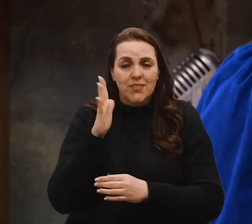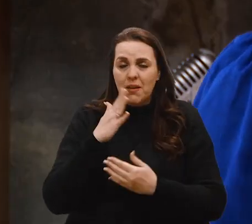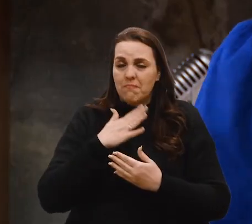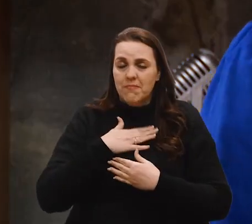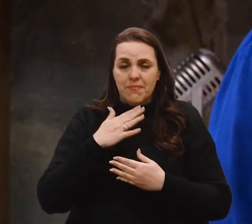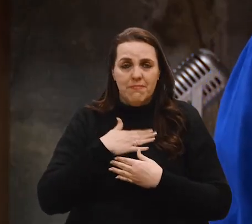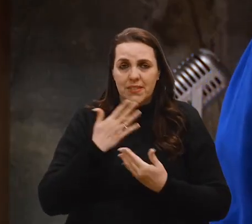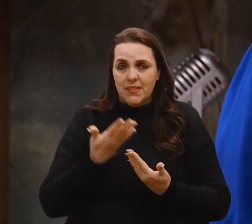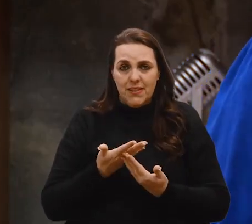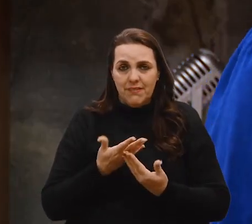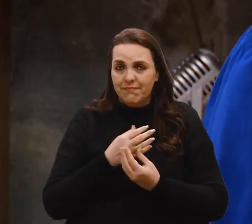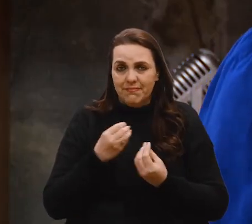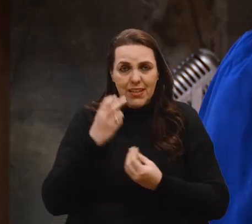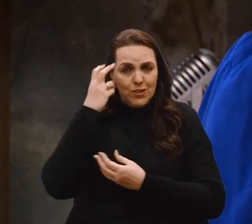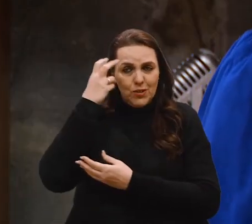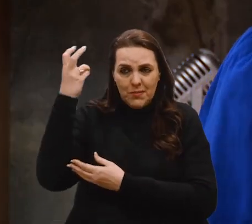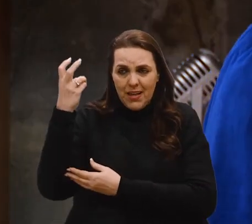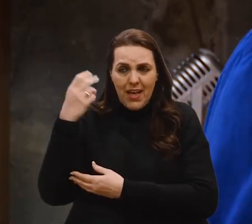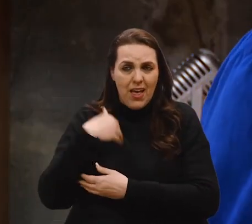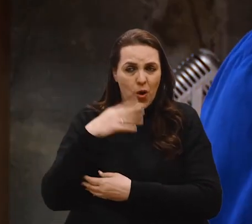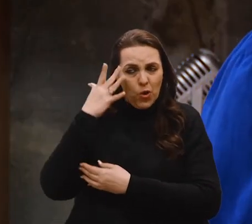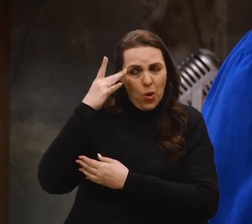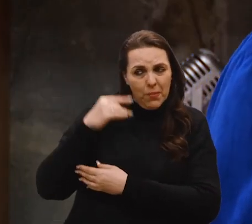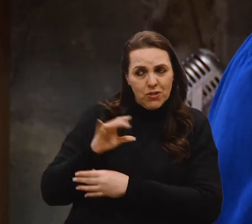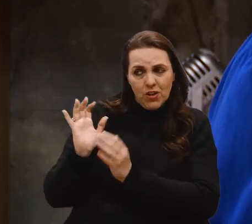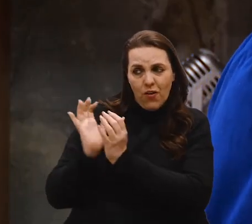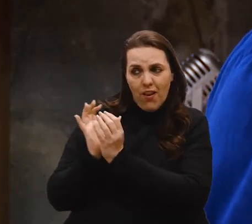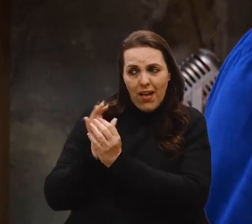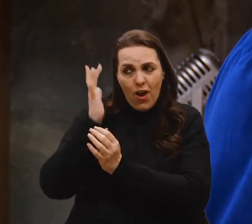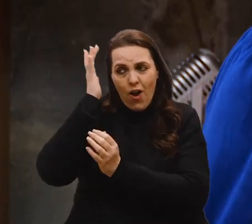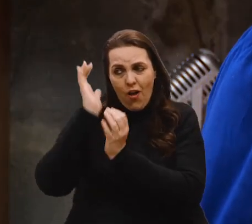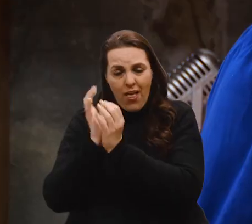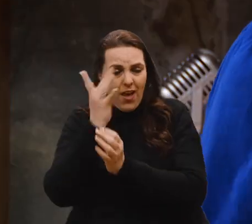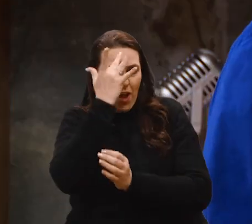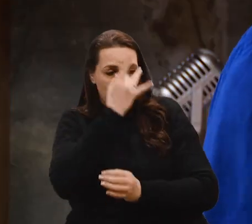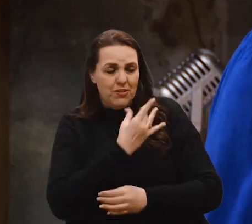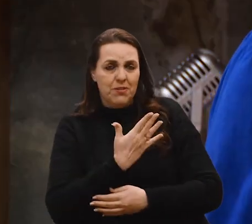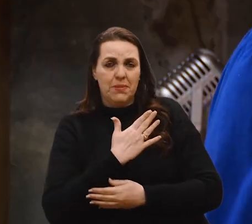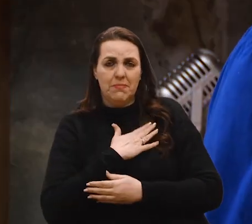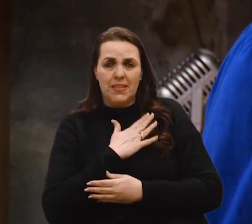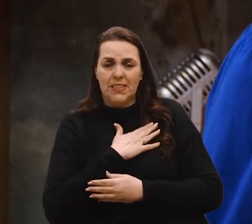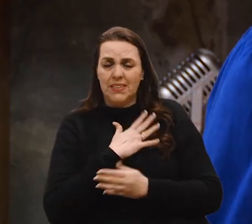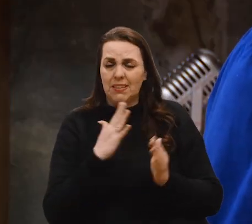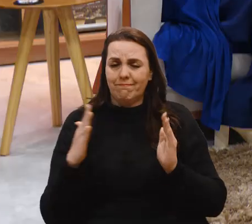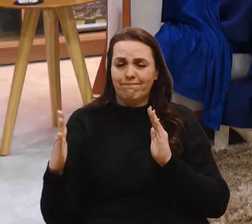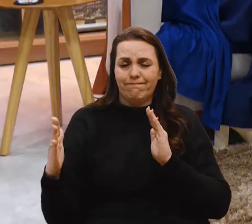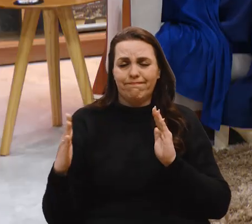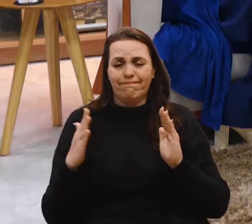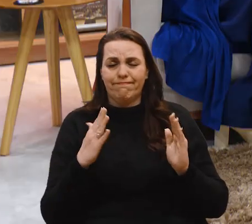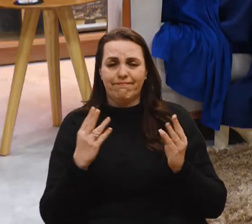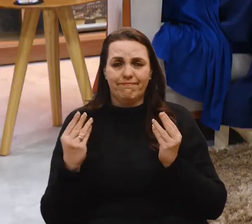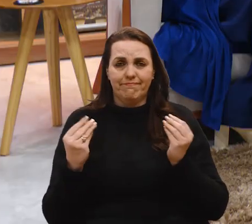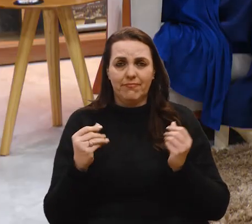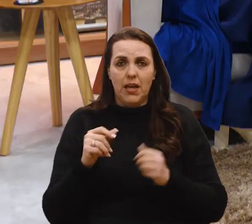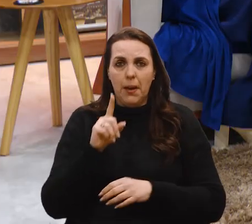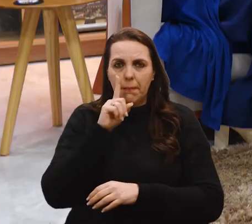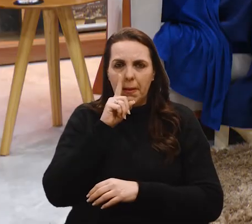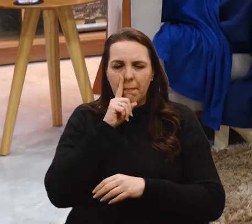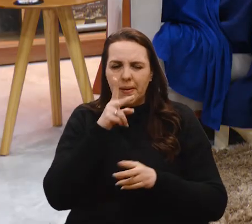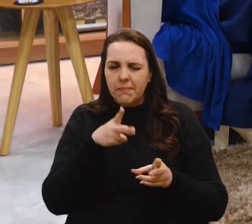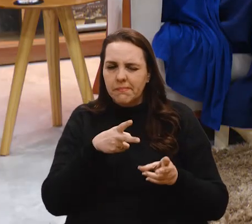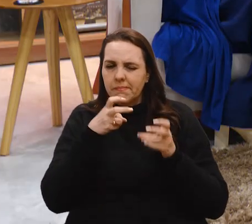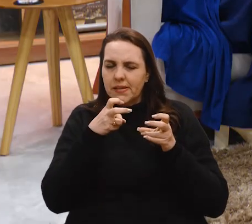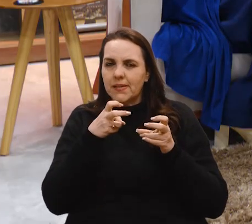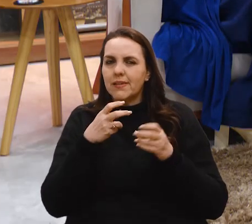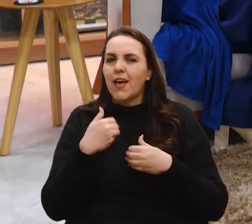que eu era superdotada, os colegas não me entendiam, eu não entendia os colegas. Então a gente tava num limbo ali, porque a minha mãe percebia que eu tinha alguma